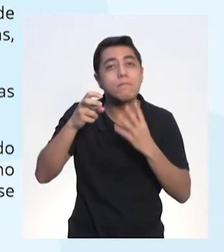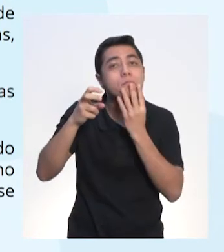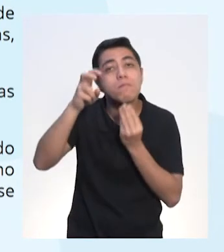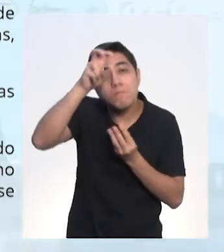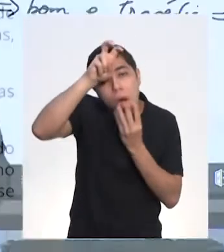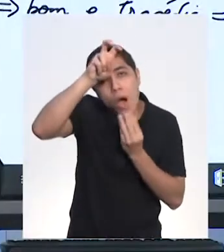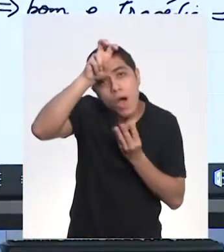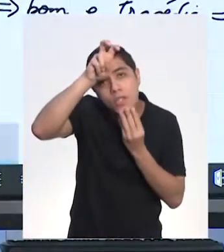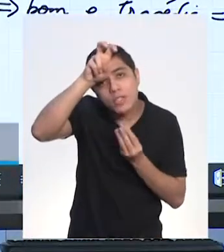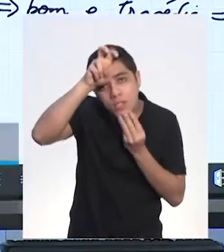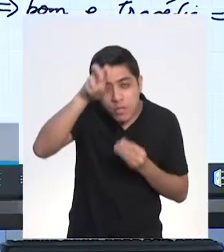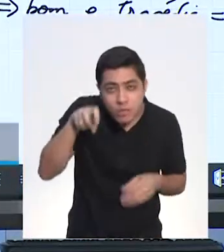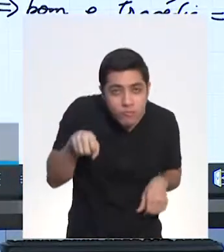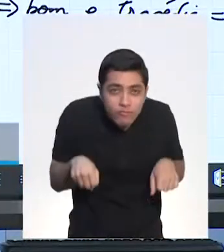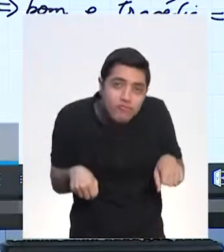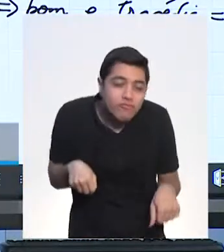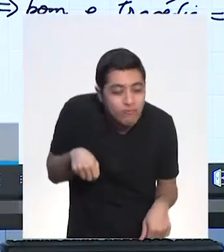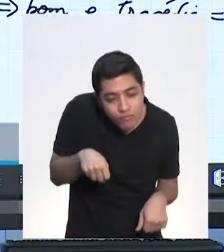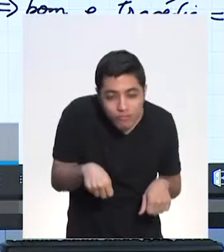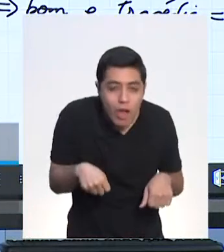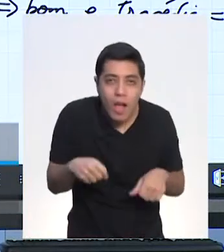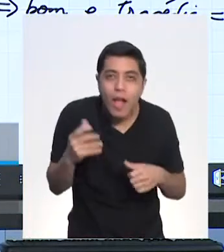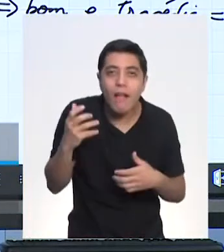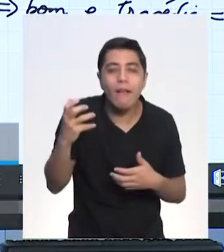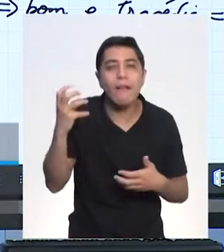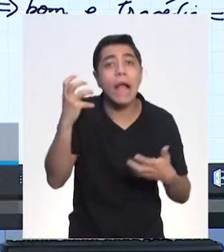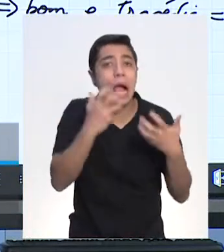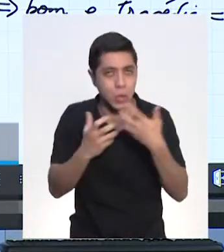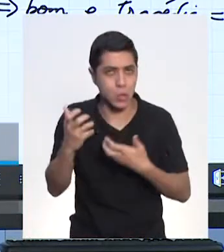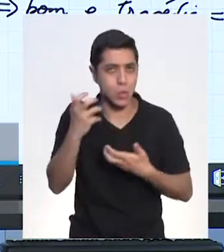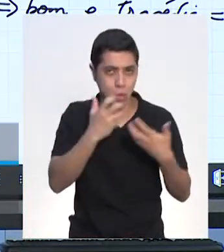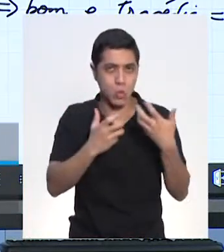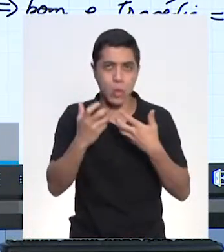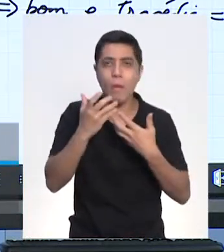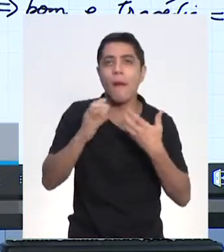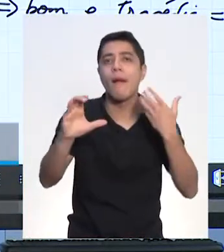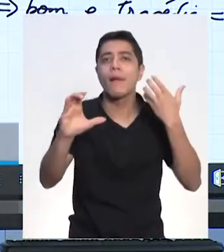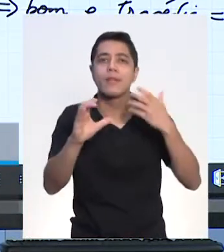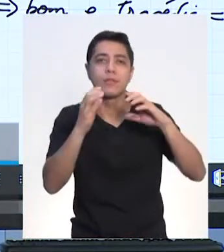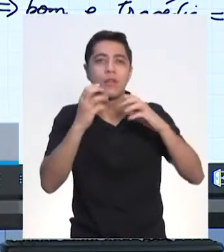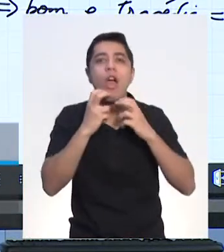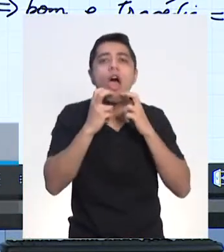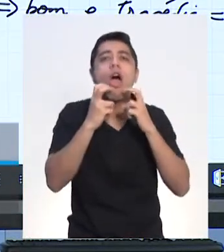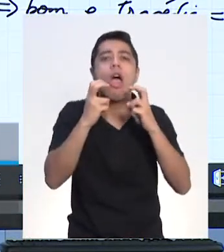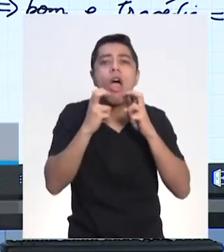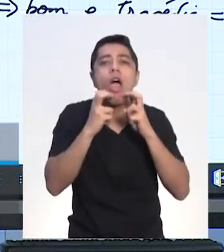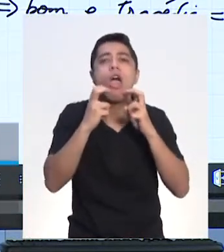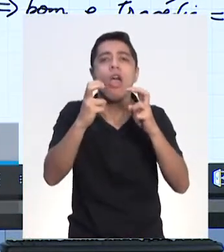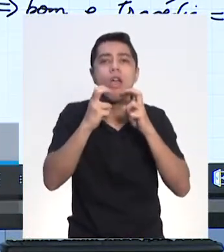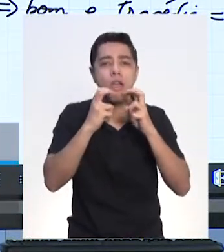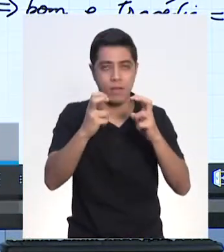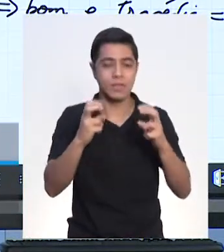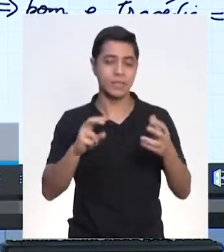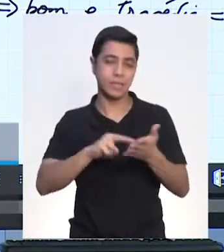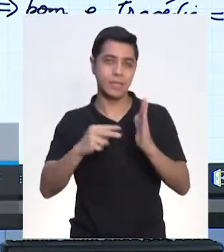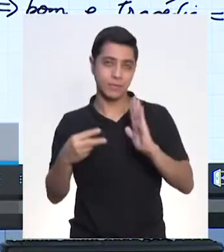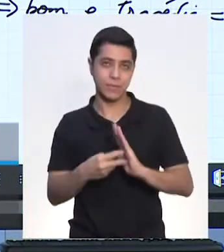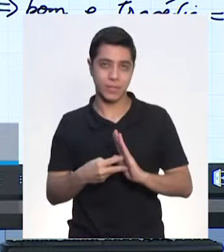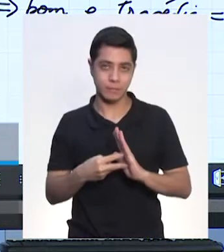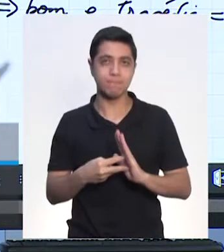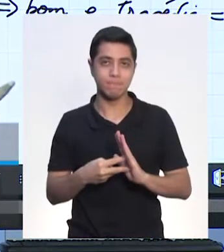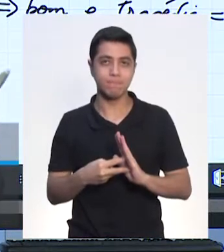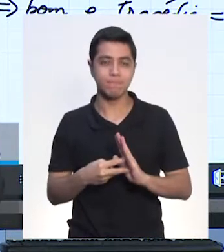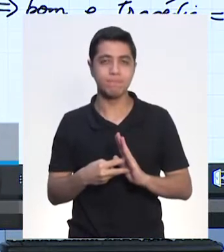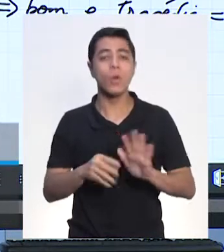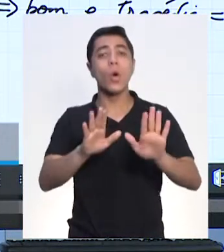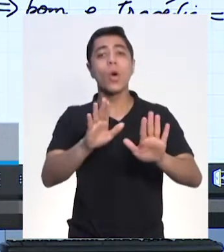vocês já repararam, aí quem morava assim, em cidades do interior, já viu em fazenda, geralmente os bodes, né, os bichinhos, antes